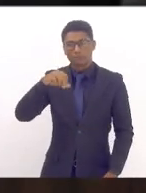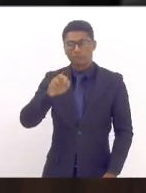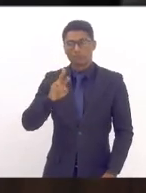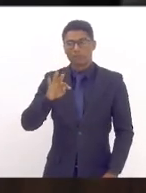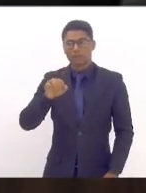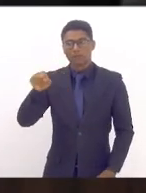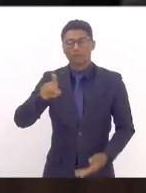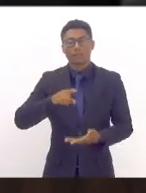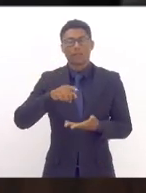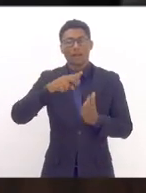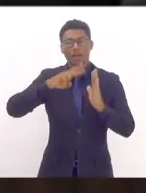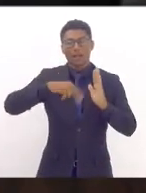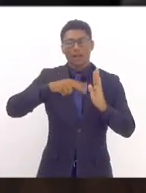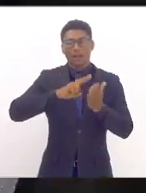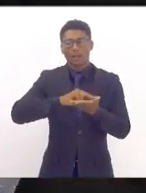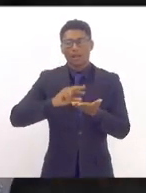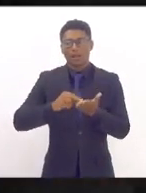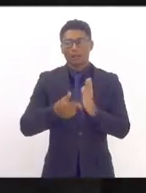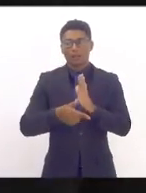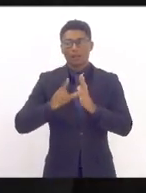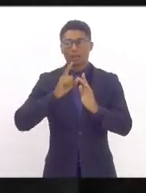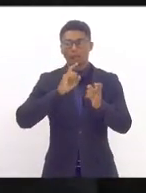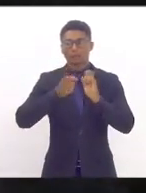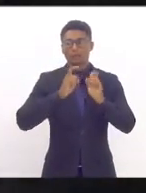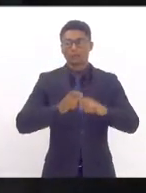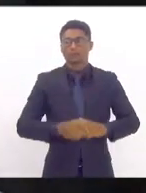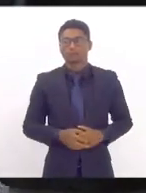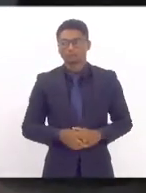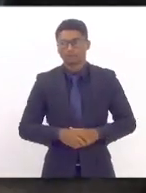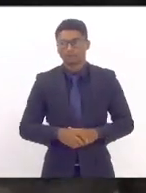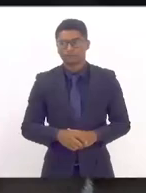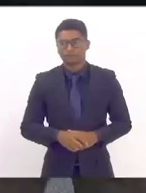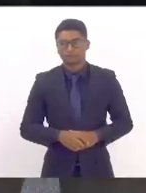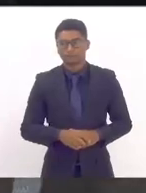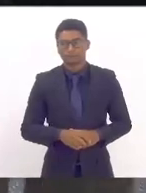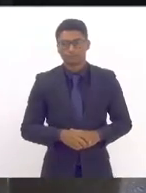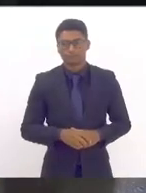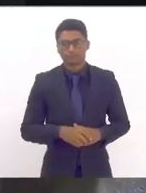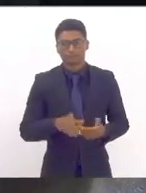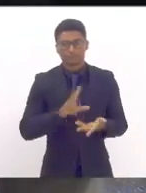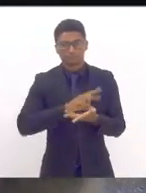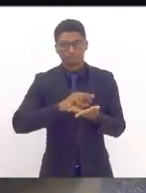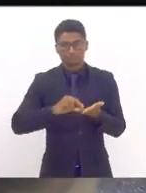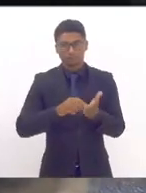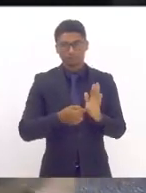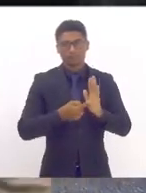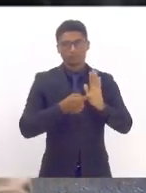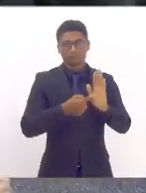leitura da ata da sessão anterior ata reflete com exatidão ocorrido